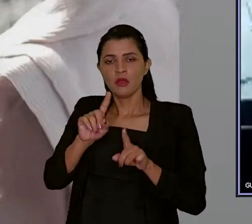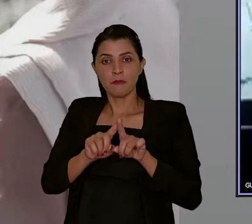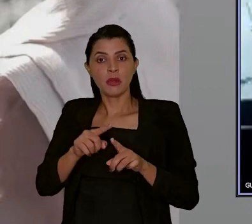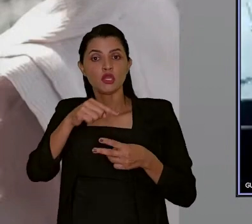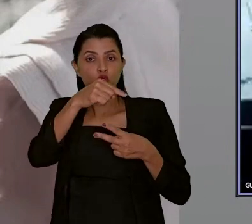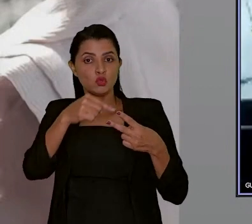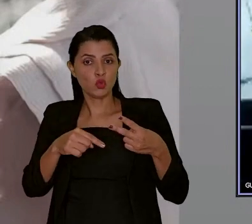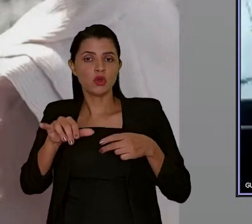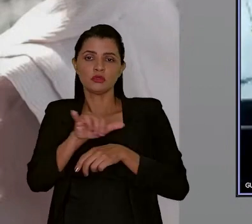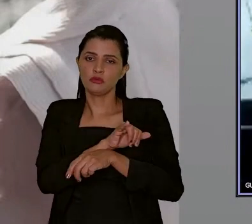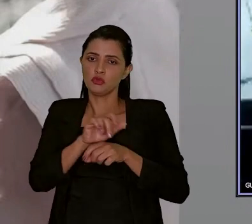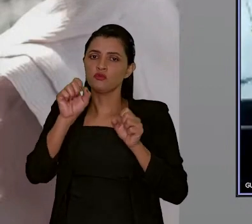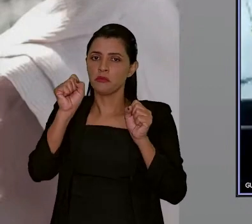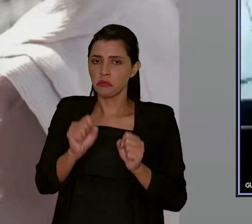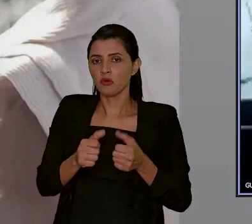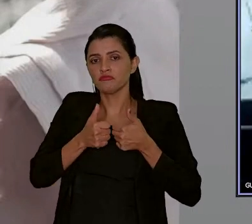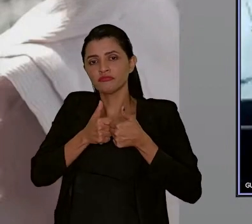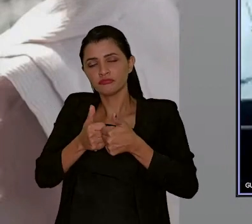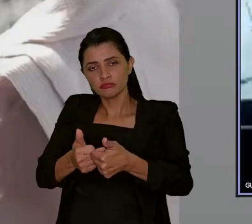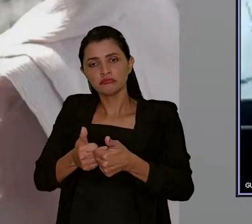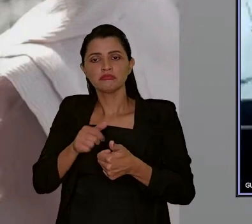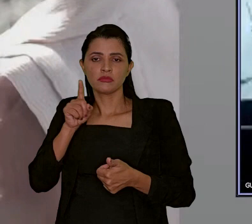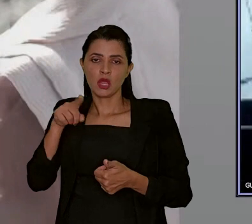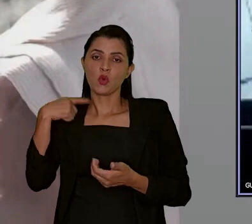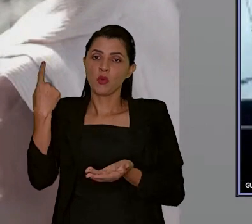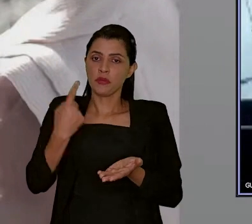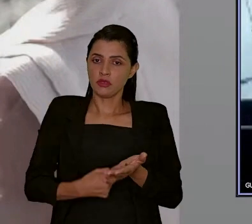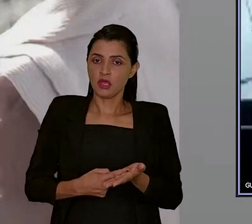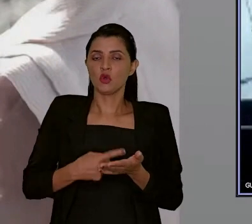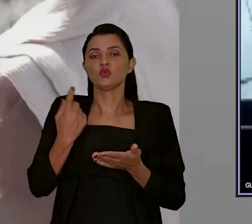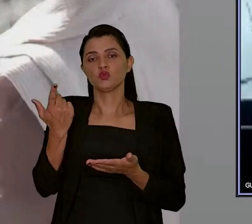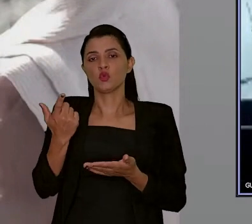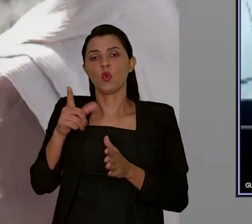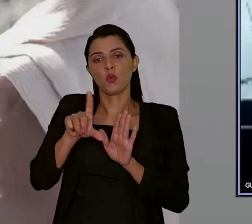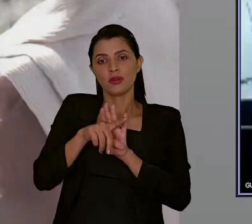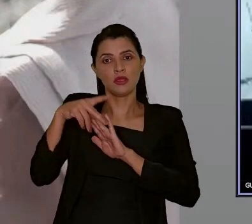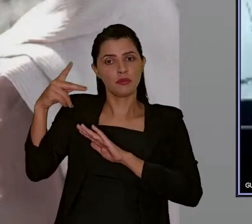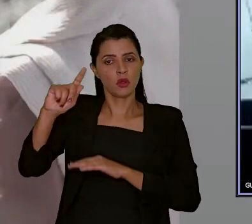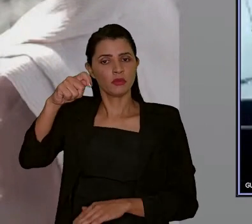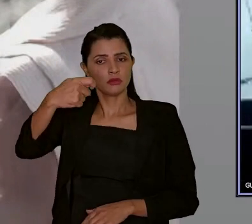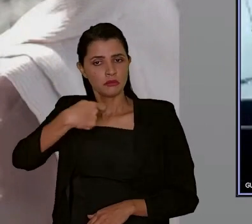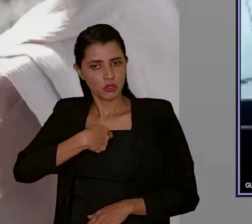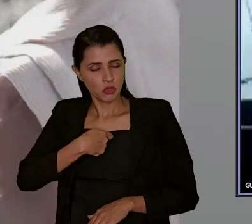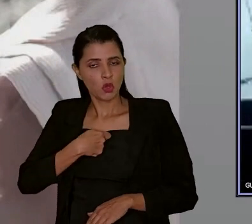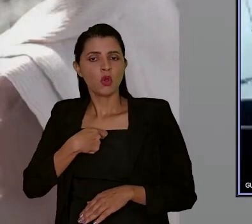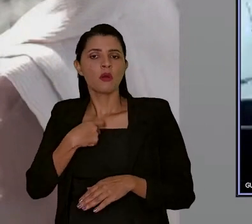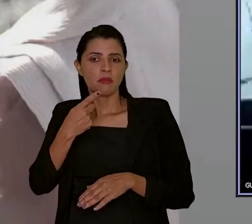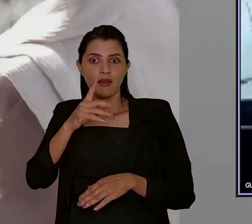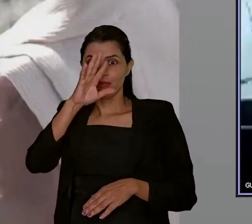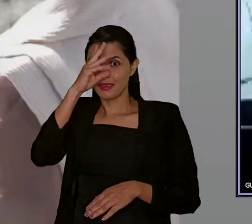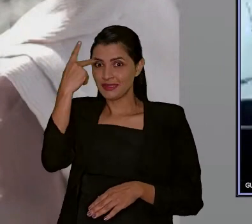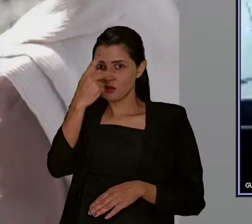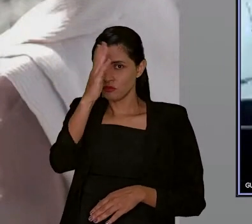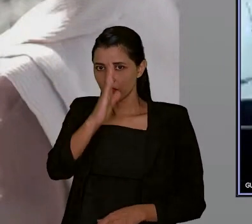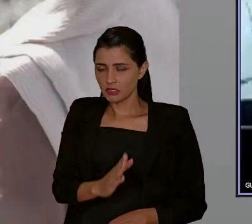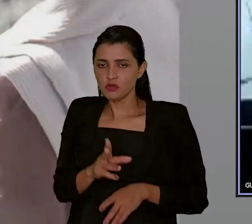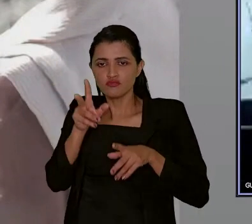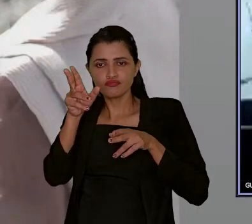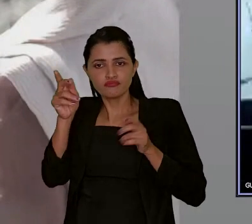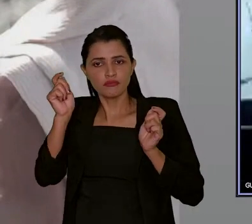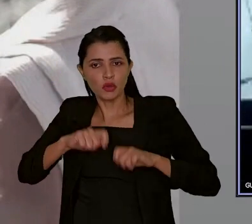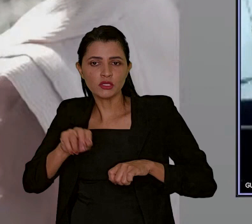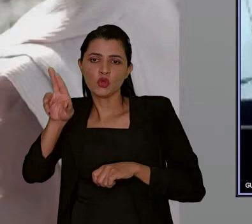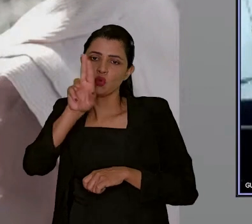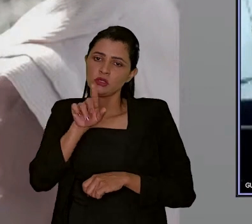serem seguidas de acordo com a legislação espanhola para que a decisão brasileira pudesse também ser aplicável no